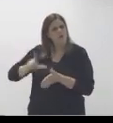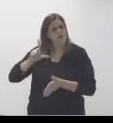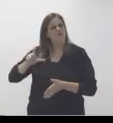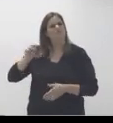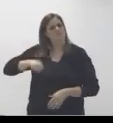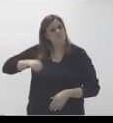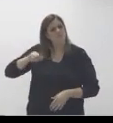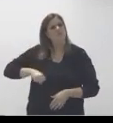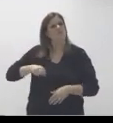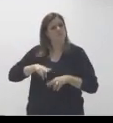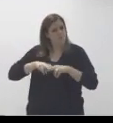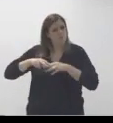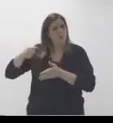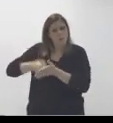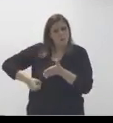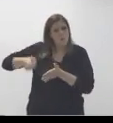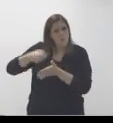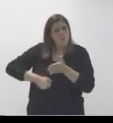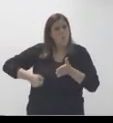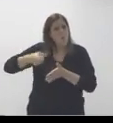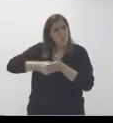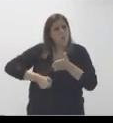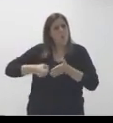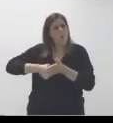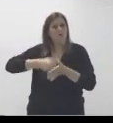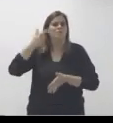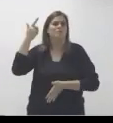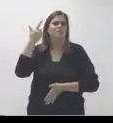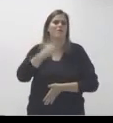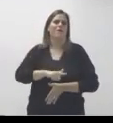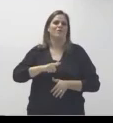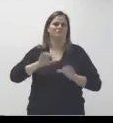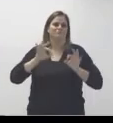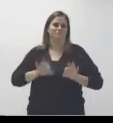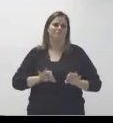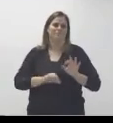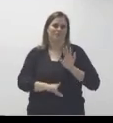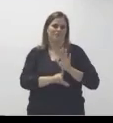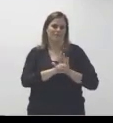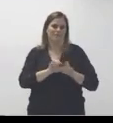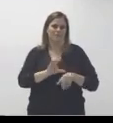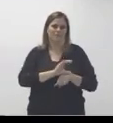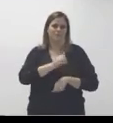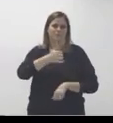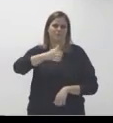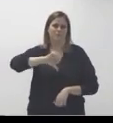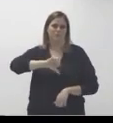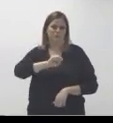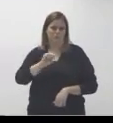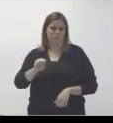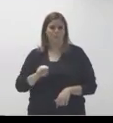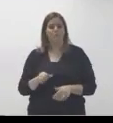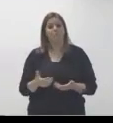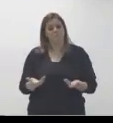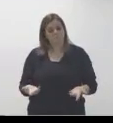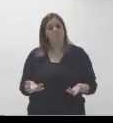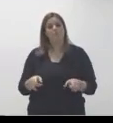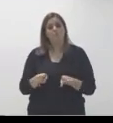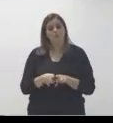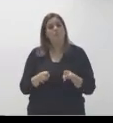é digamos assim da saúde mental né ela também é uma outra luta é